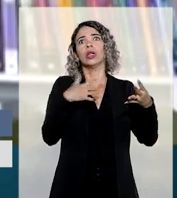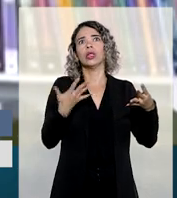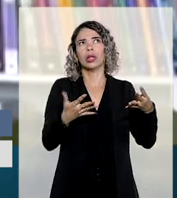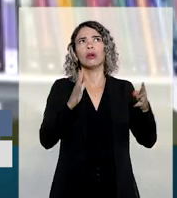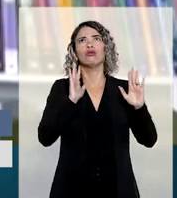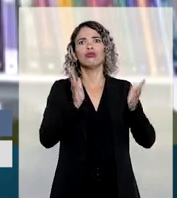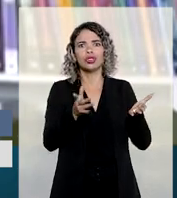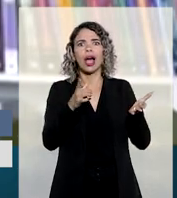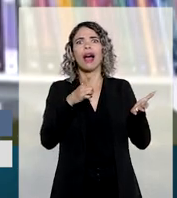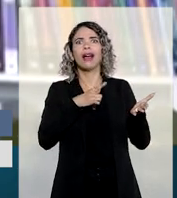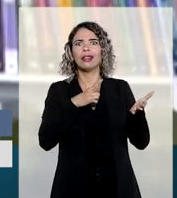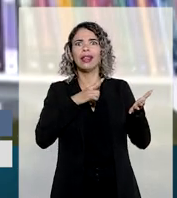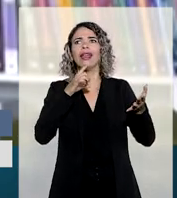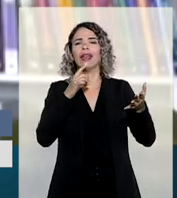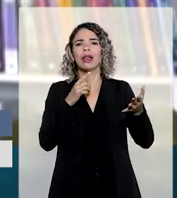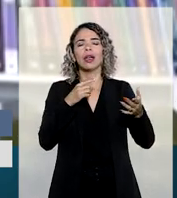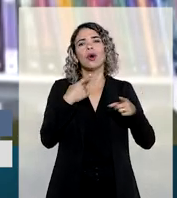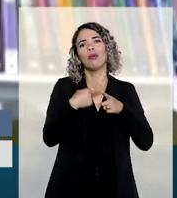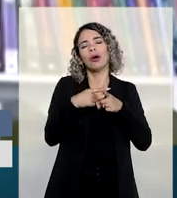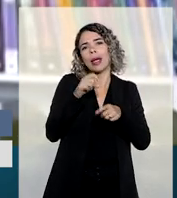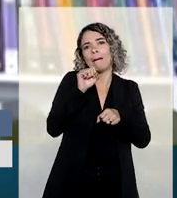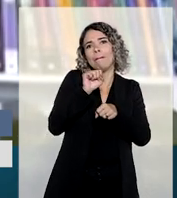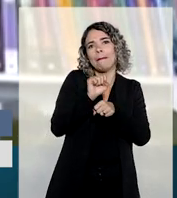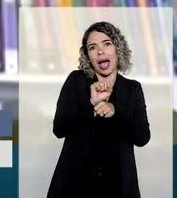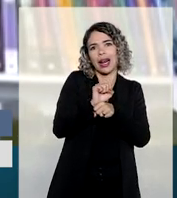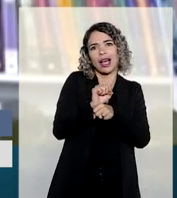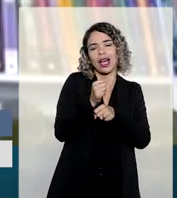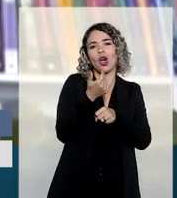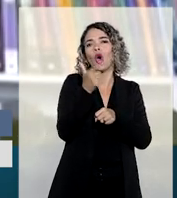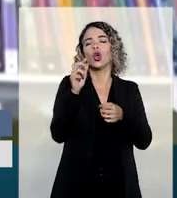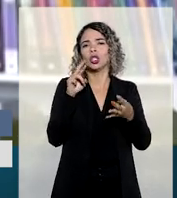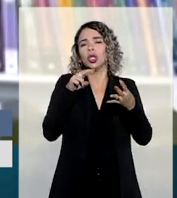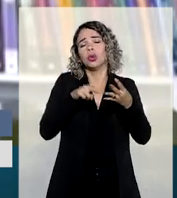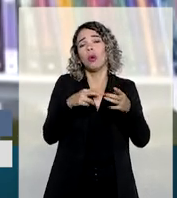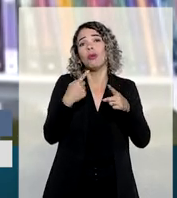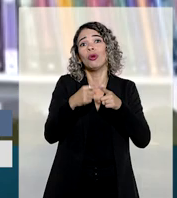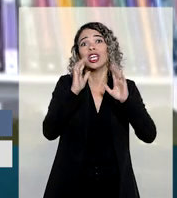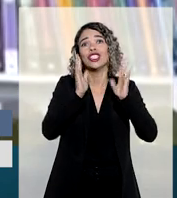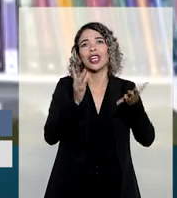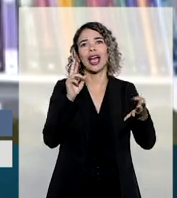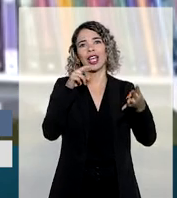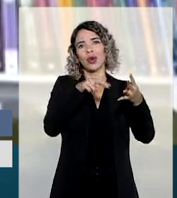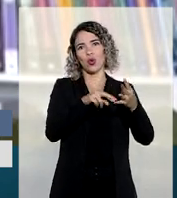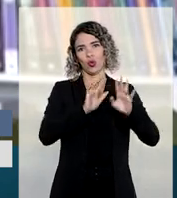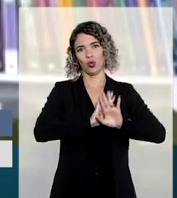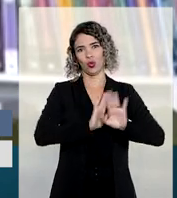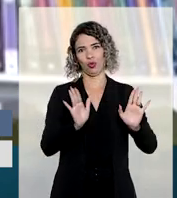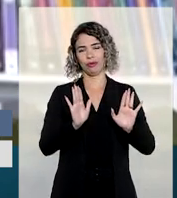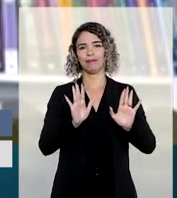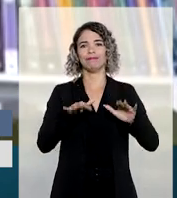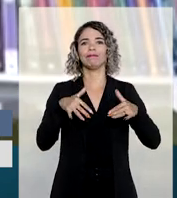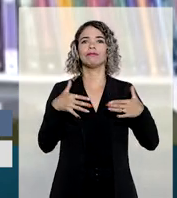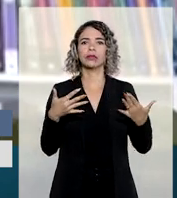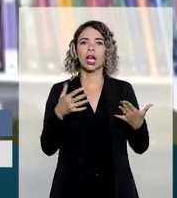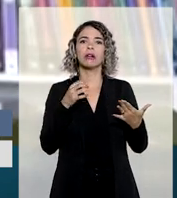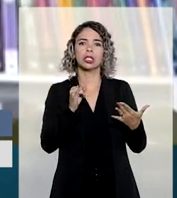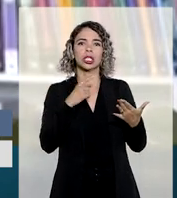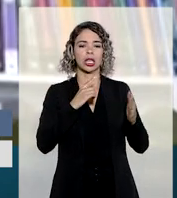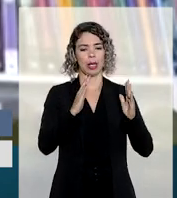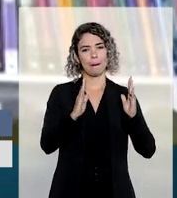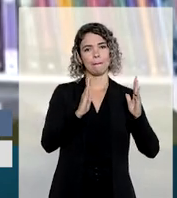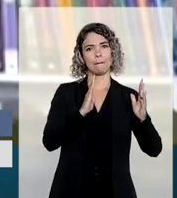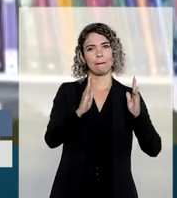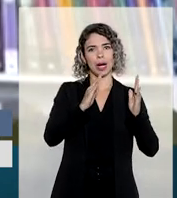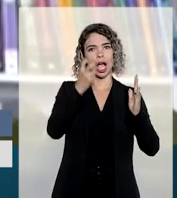eles se incluem nesse efeito interruptivo que está previsto ali no artigo 1026. Então, remanescendo, sim, um